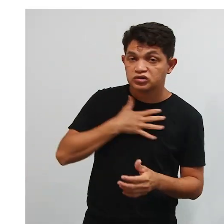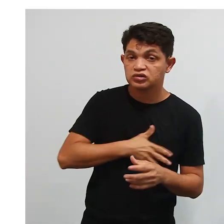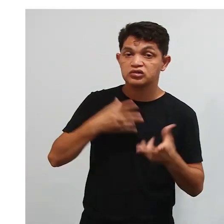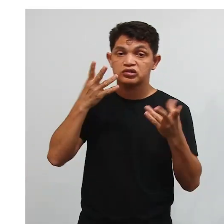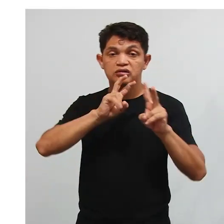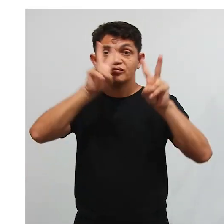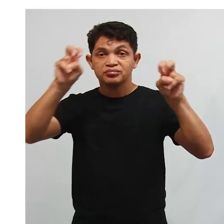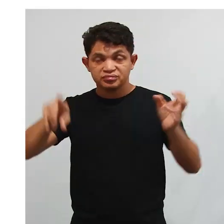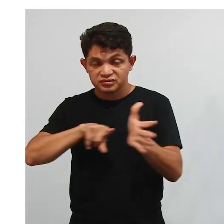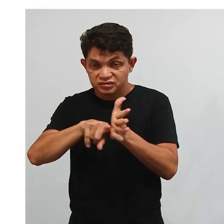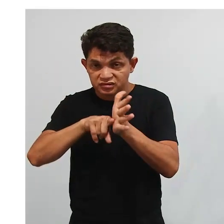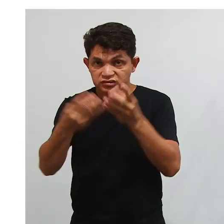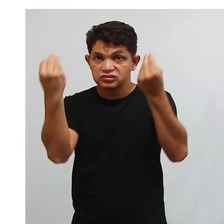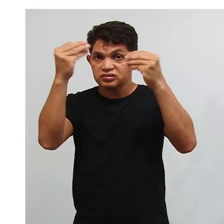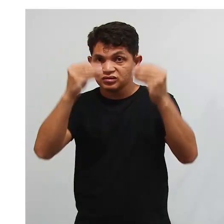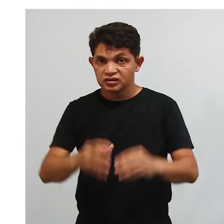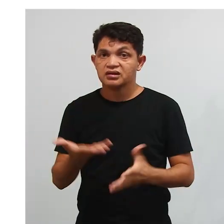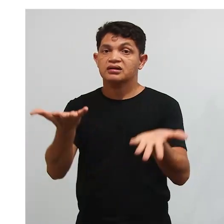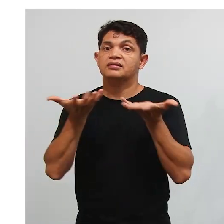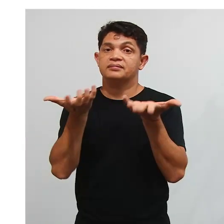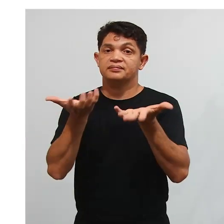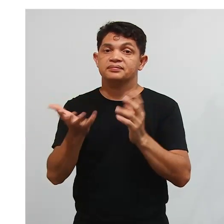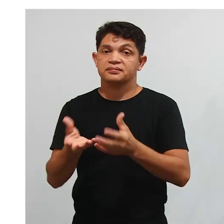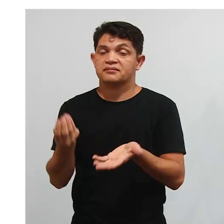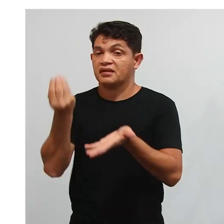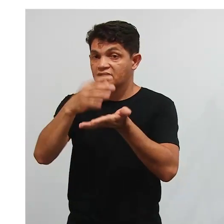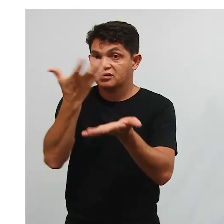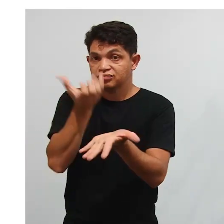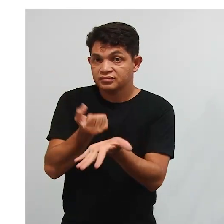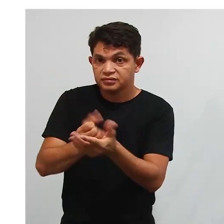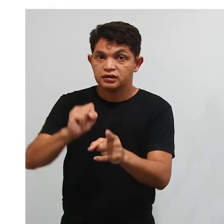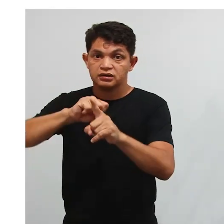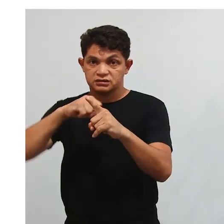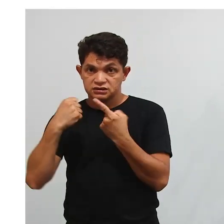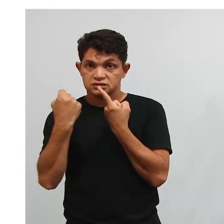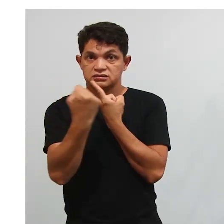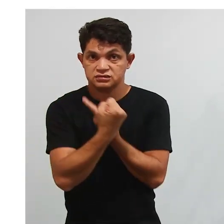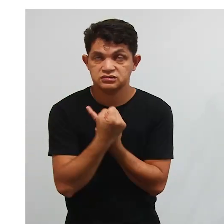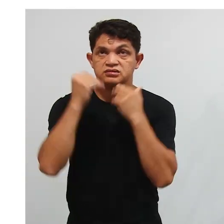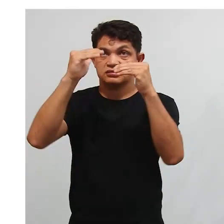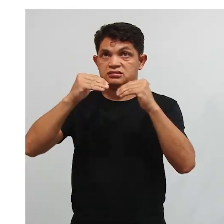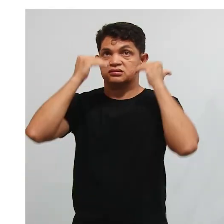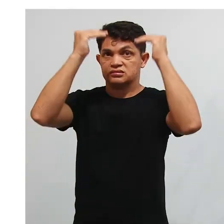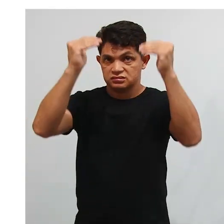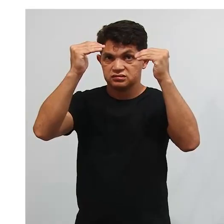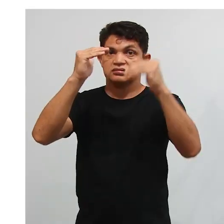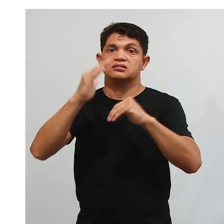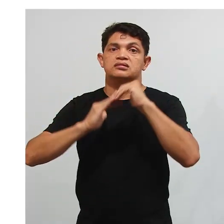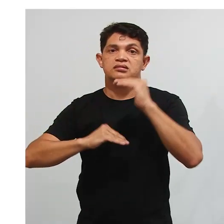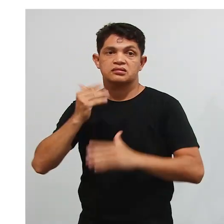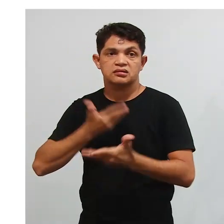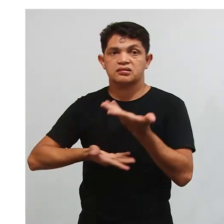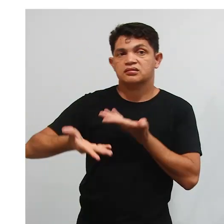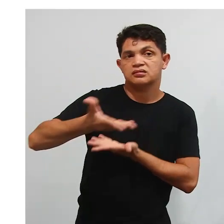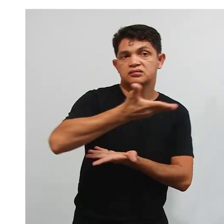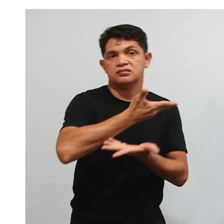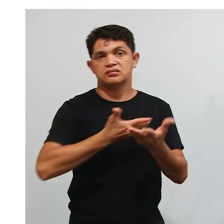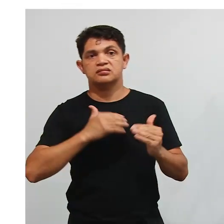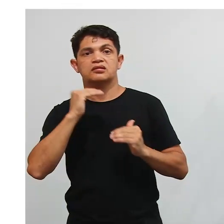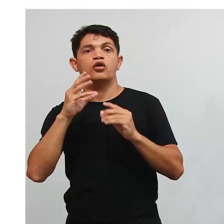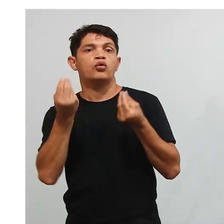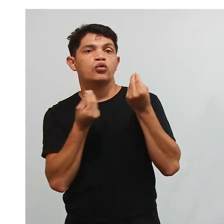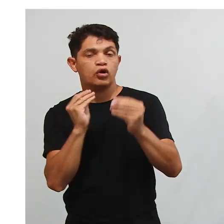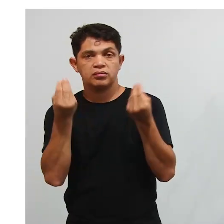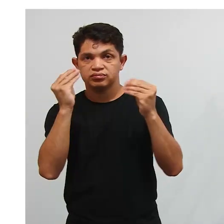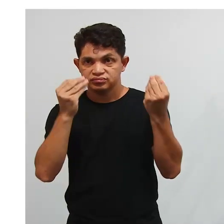gostaria de fazer todo esse tipo de Pesquisas são pesquisas das Ciências Sociais né são levantamentos de dados que poem ser tanto